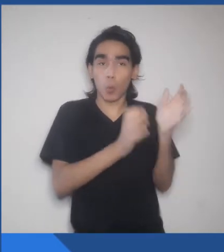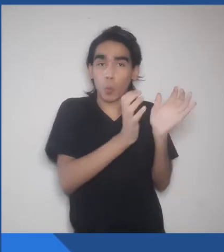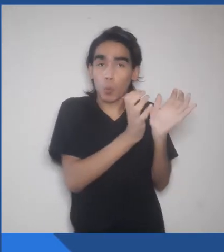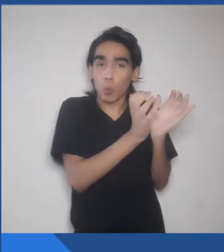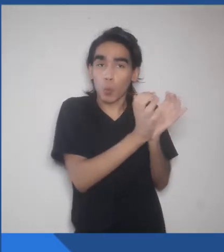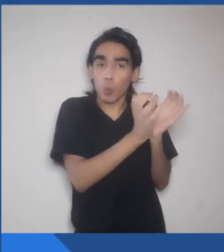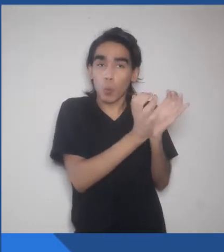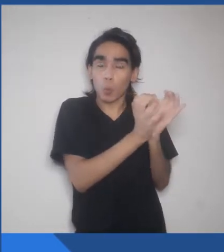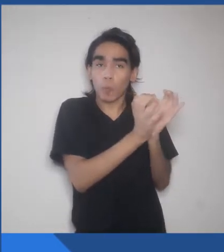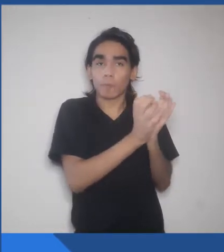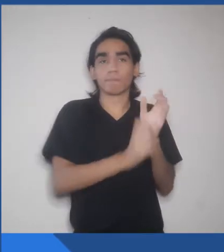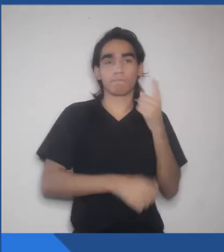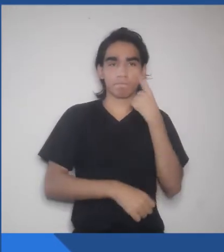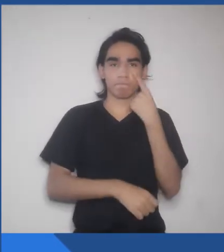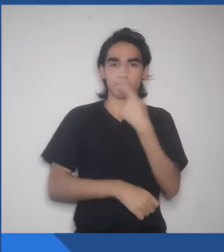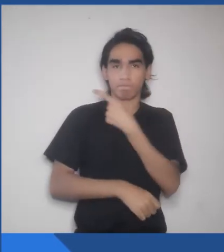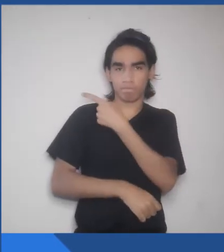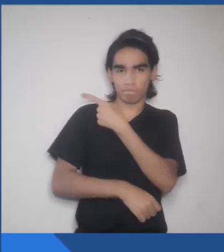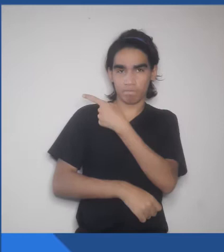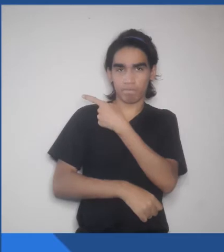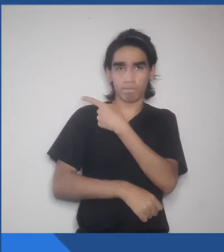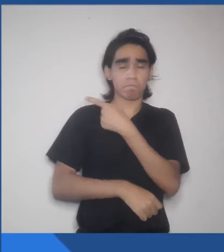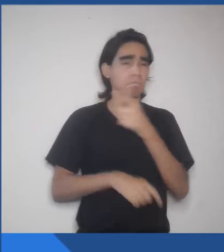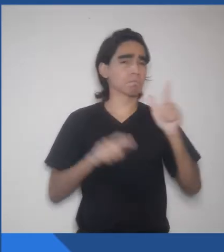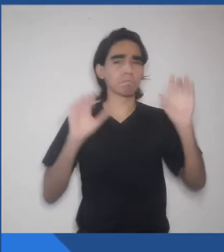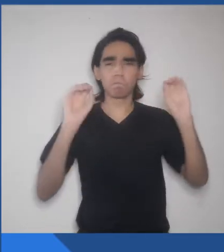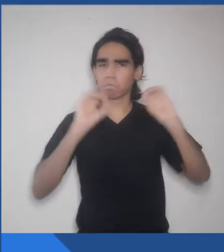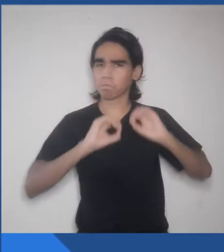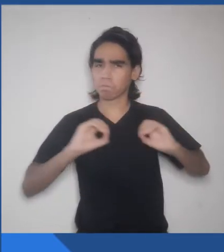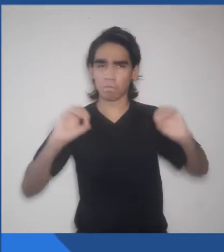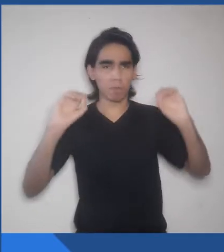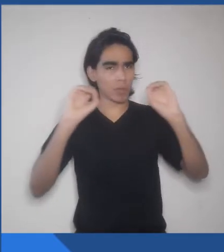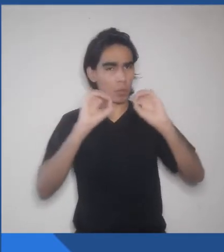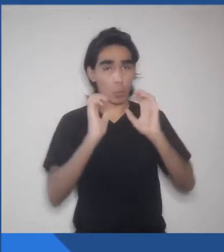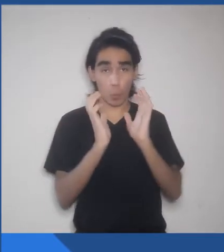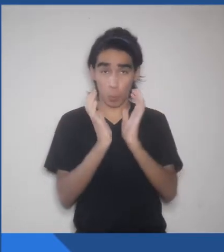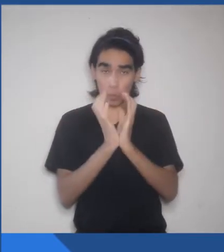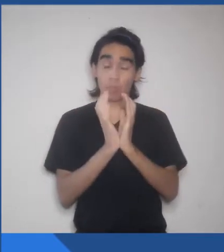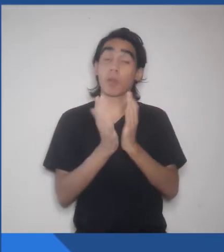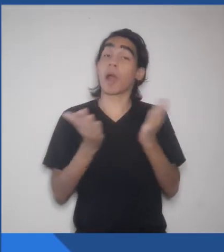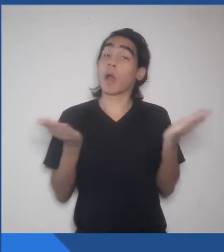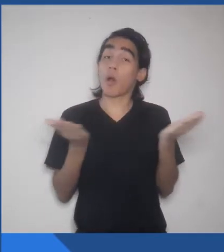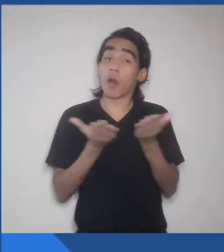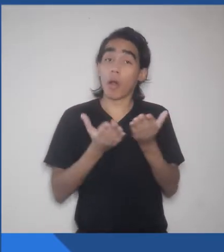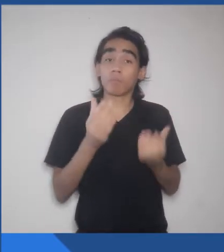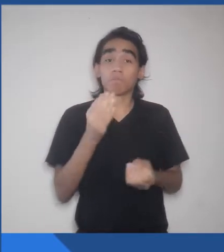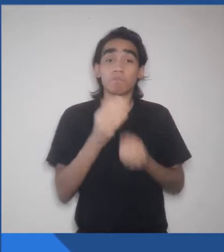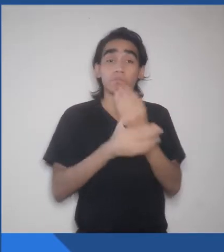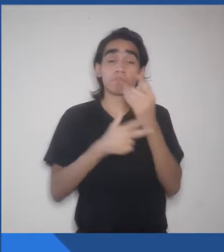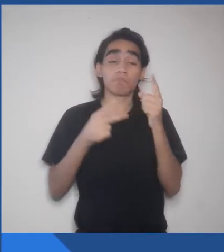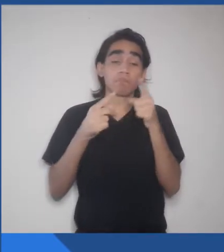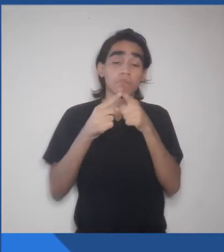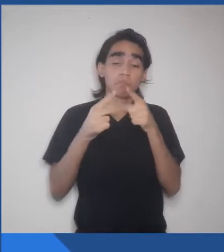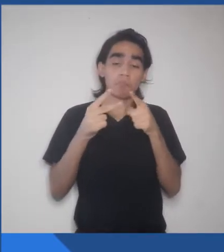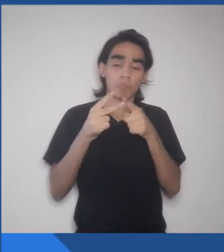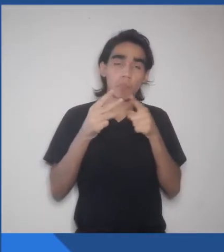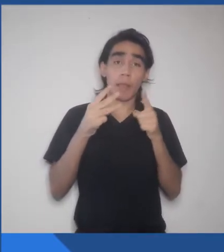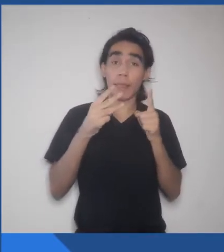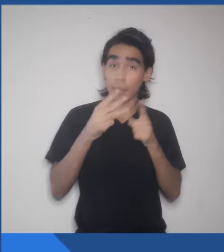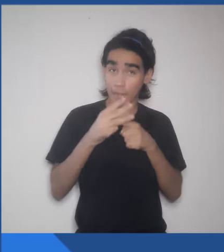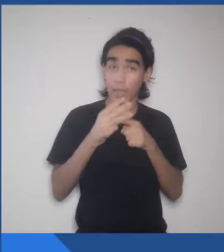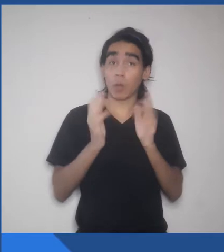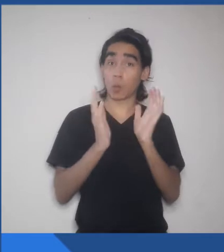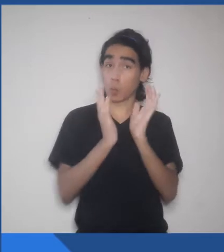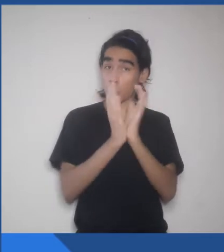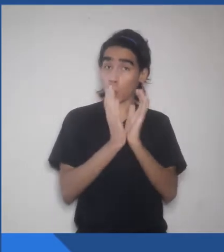grupos. E olha só, a gente não tem nenhum grupo criado. O que eu vou fazer? Eu vou criar 3 grupos aqui. Então a